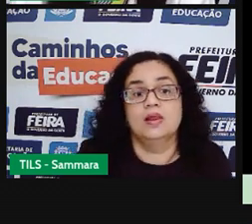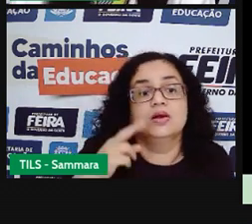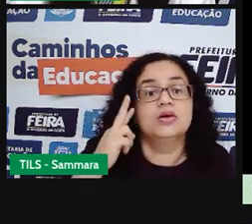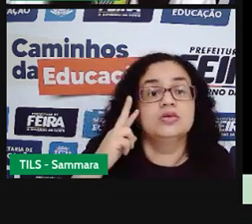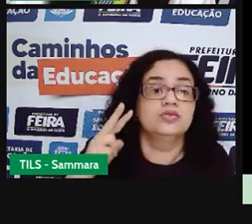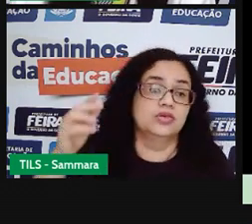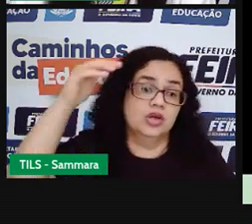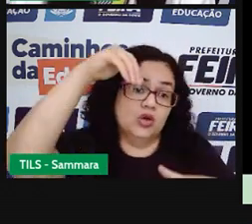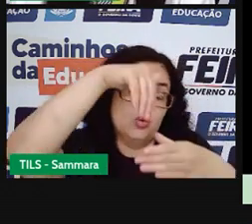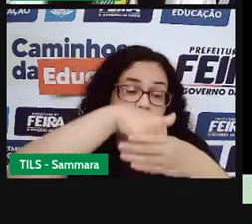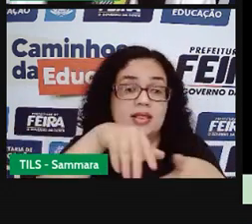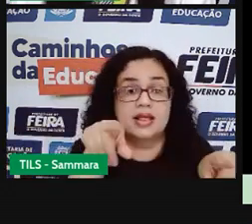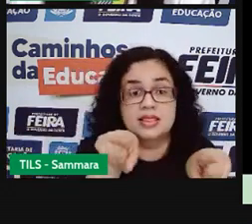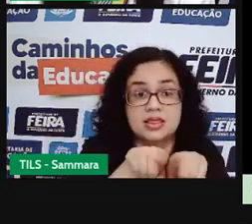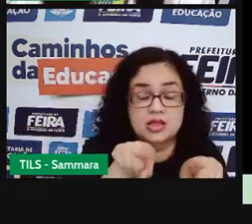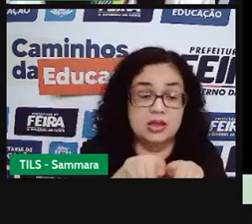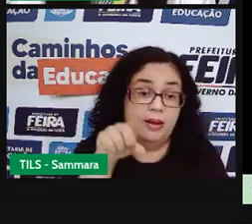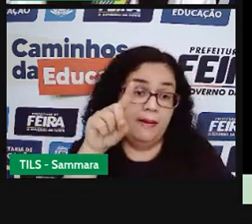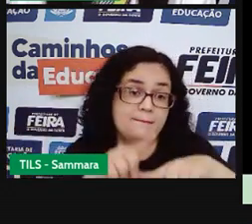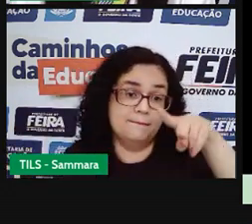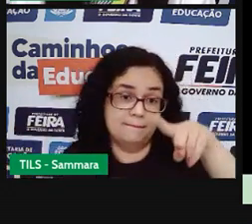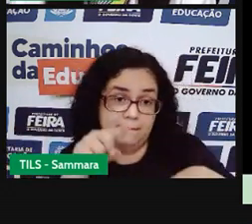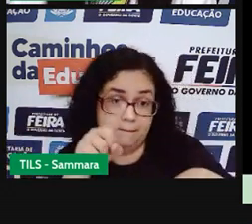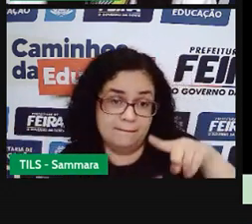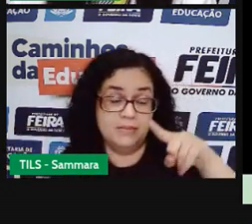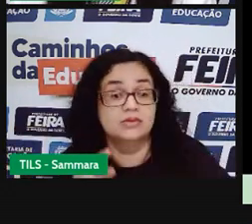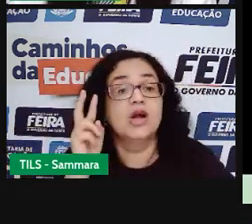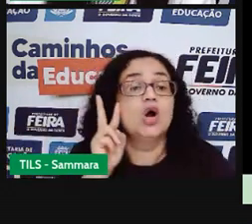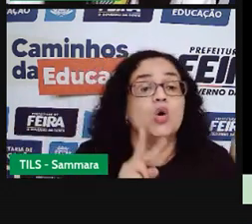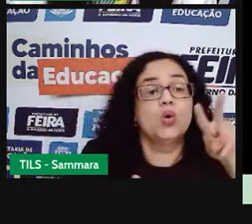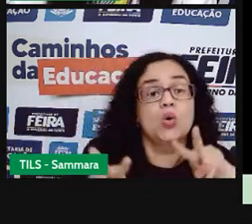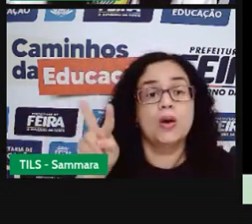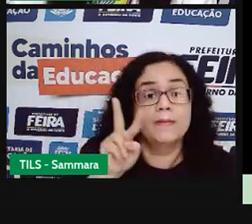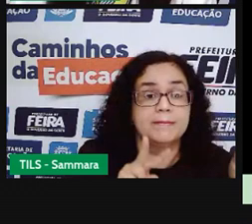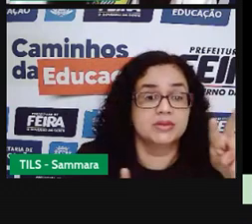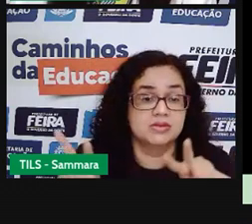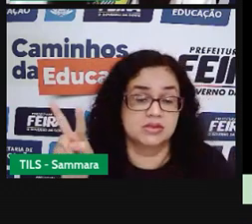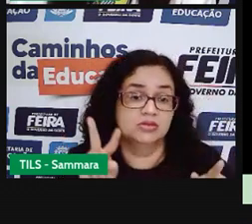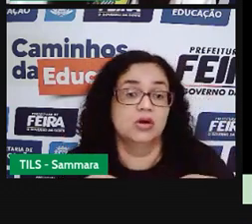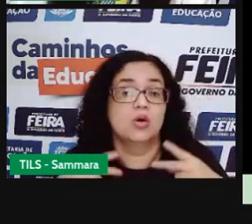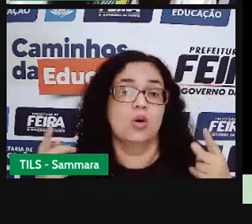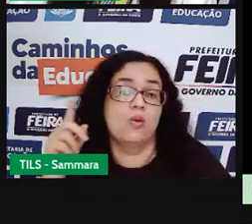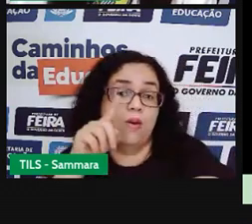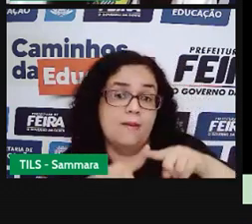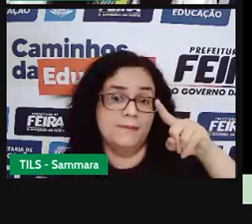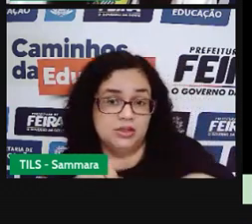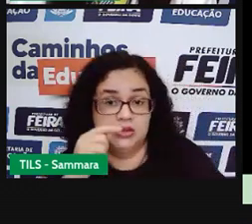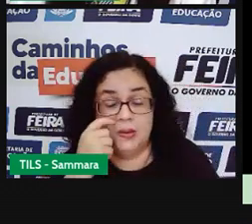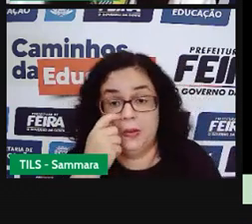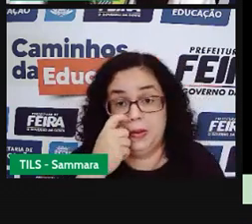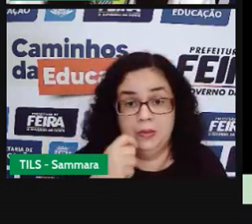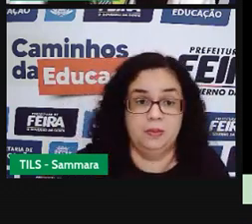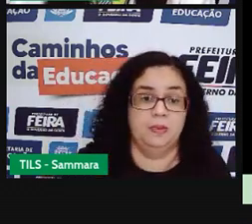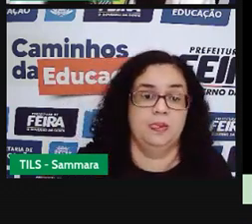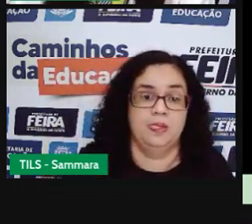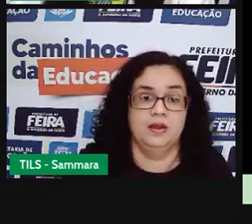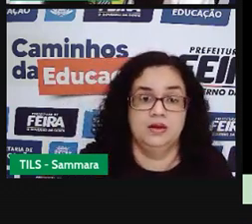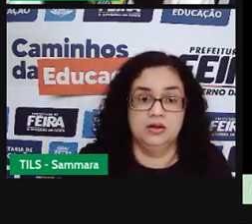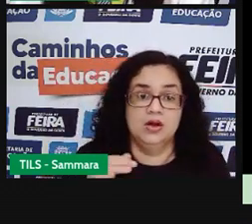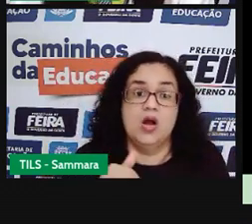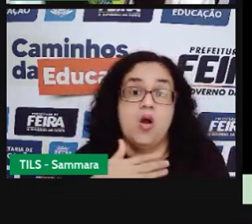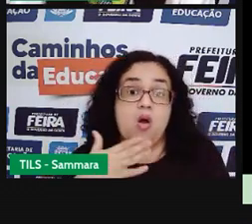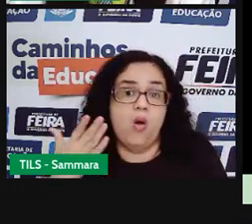verdade também alguns objetos e a gente vai alternar Quais são esses objetos e olha